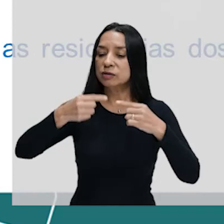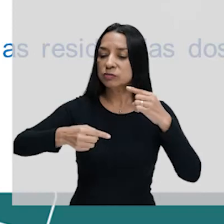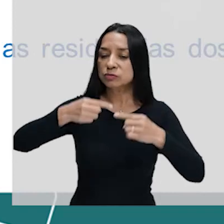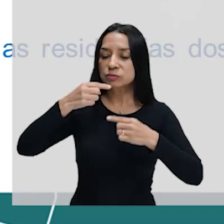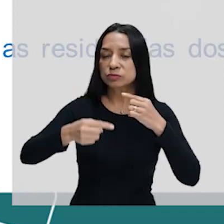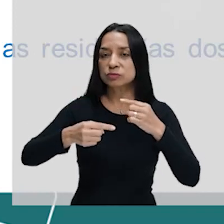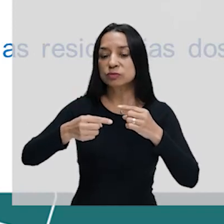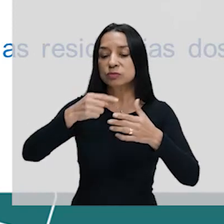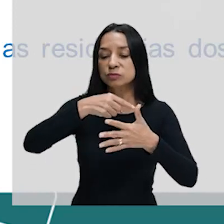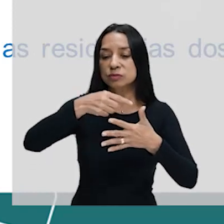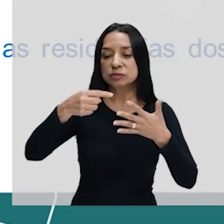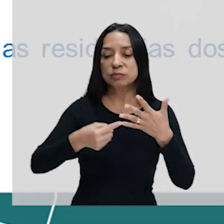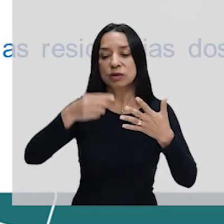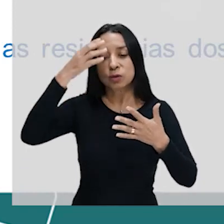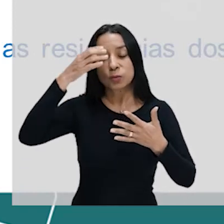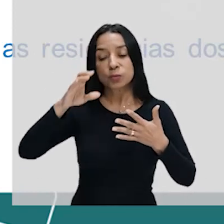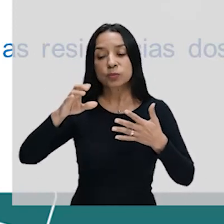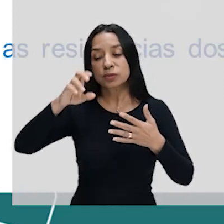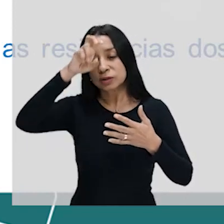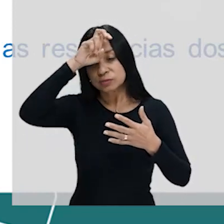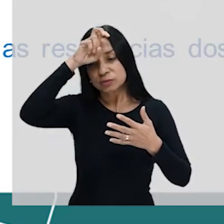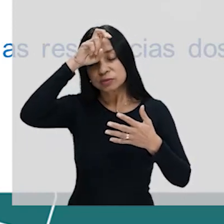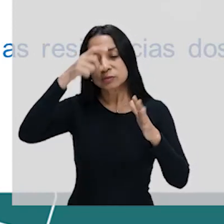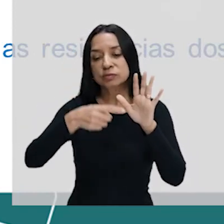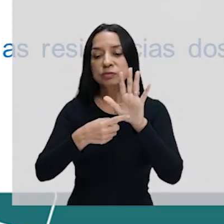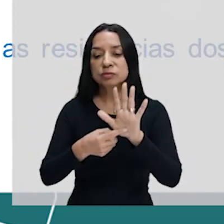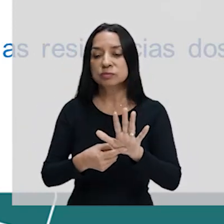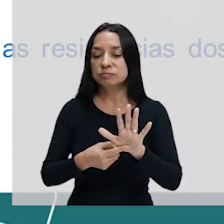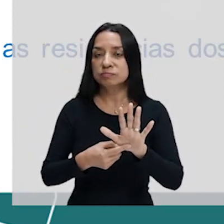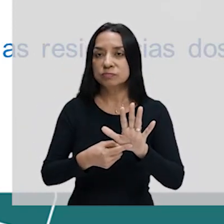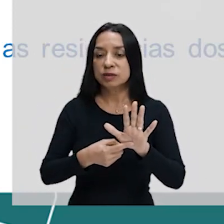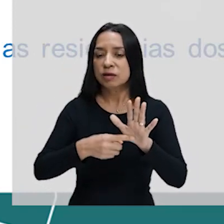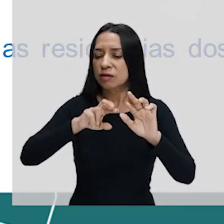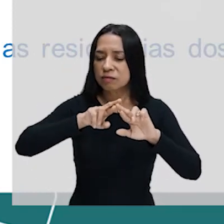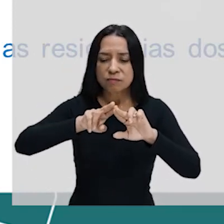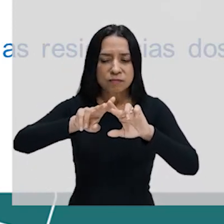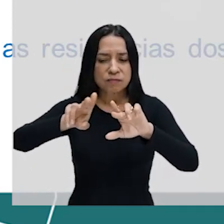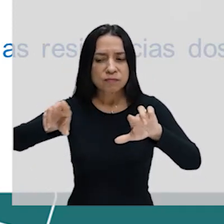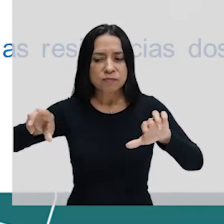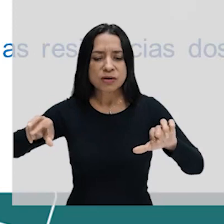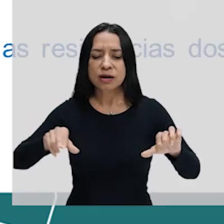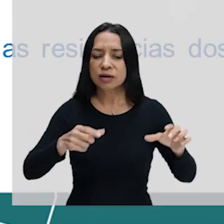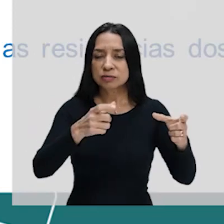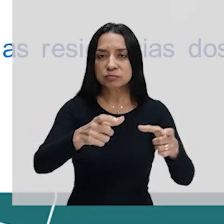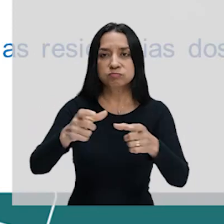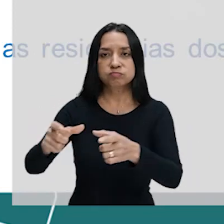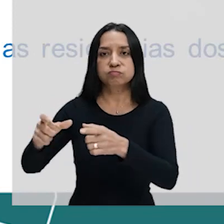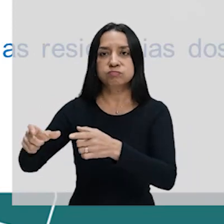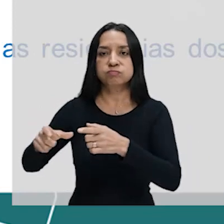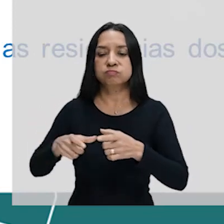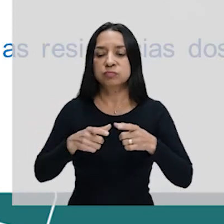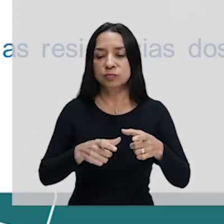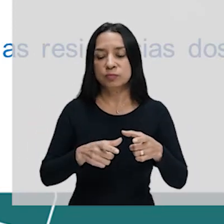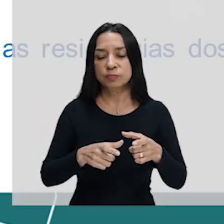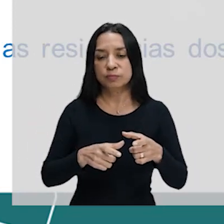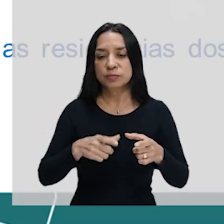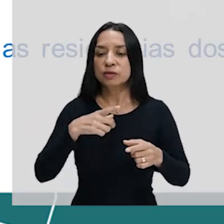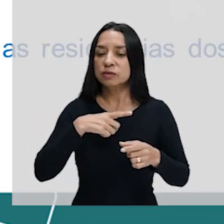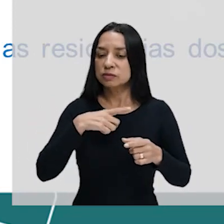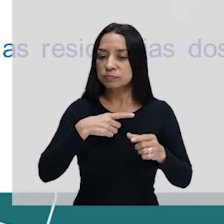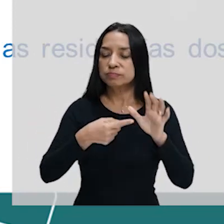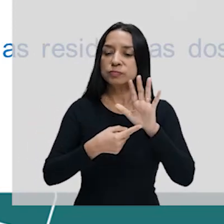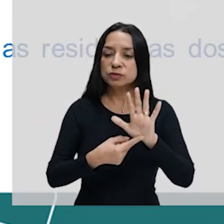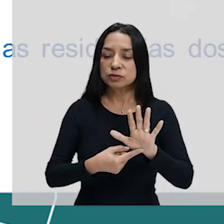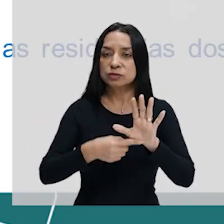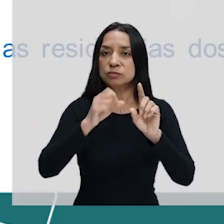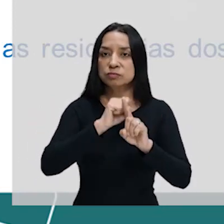aspectos culturais do Egito, eles se destacaram em vários campos. Afinal de contas, nós estamos diante